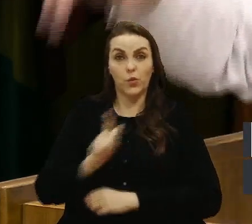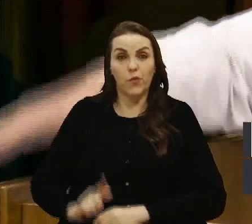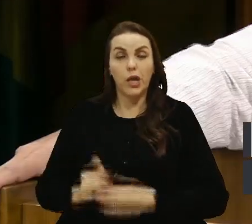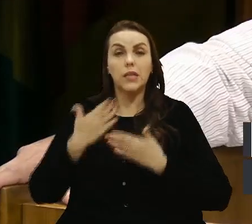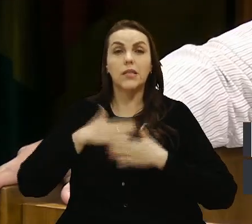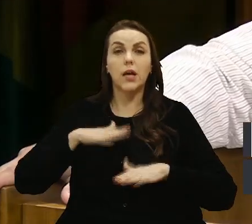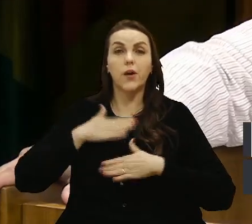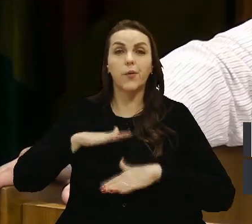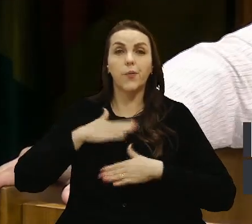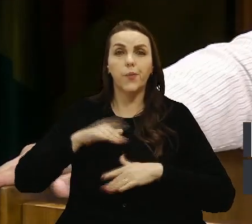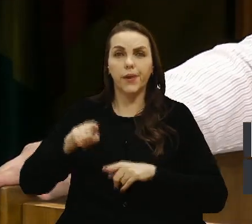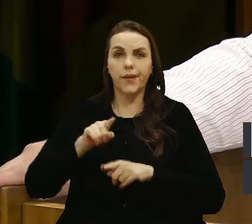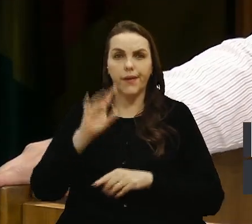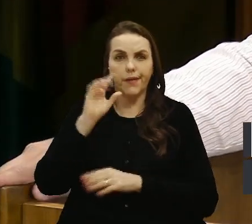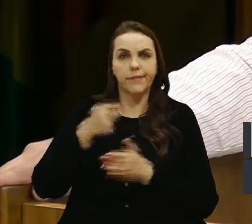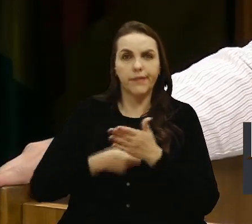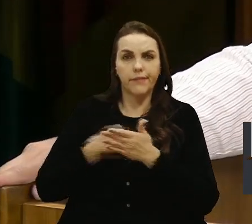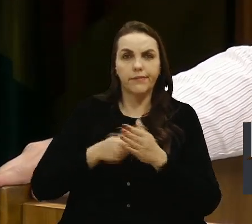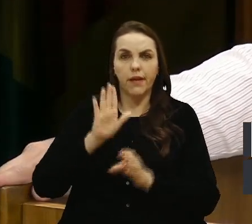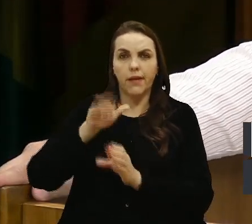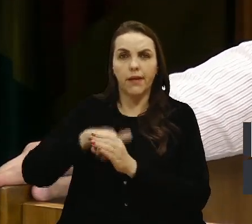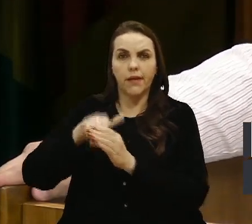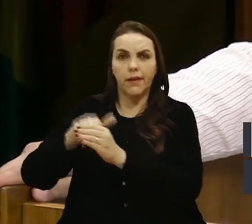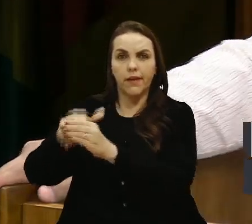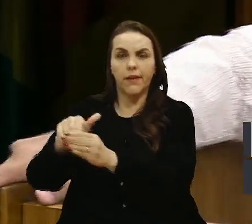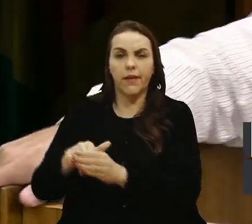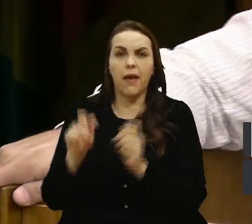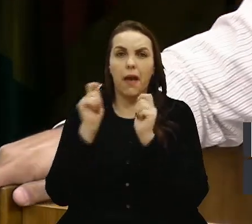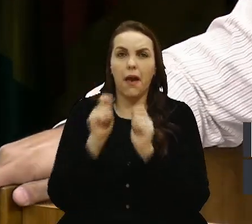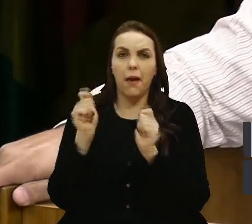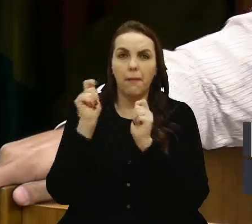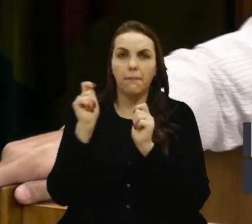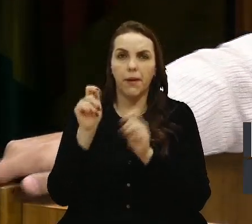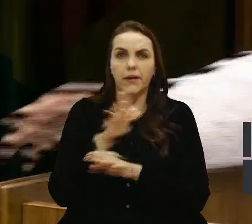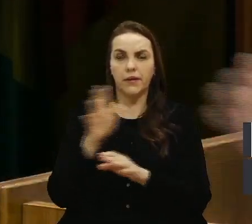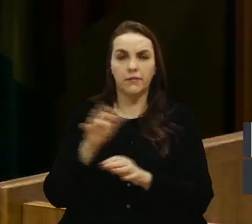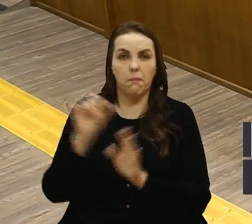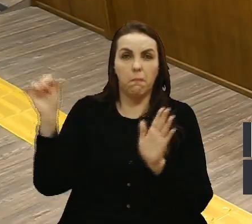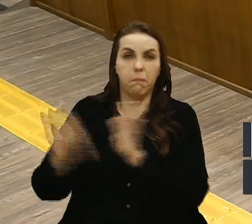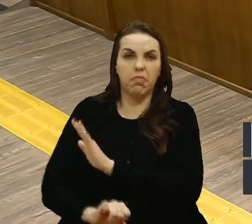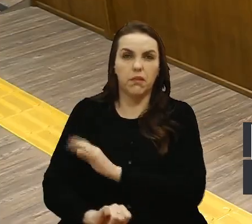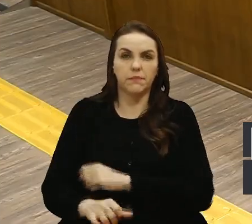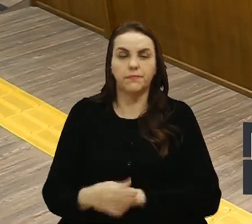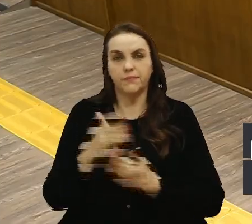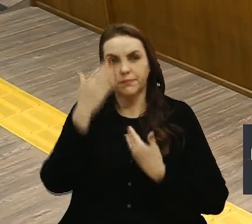resolver e tentar reeleger quem está com a campanha no chão. Muito obrigado, senhor presidente.